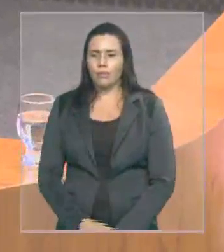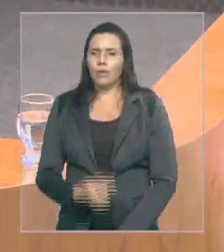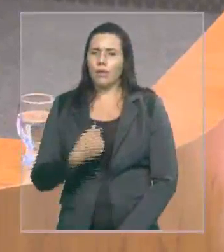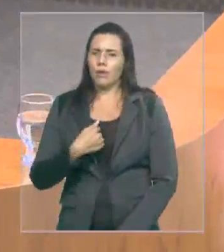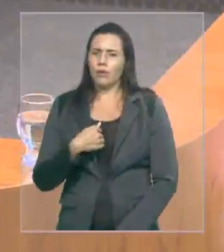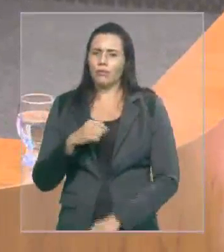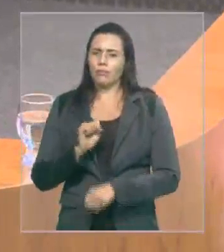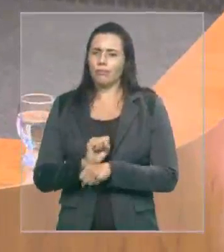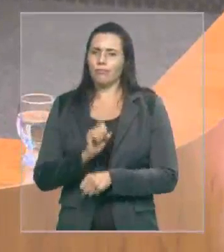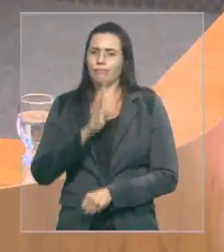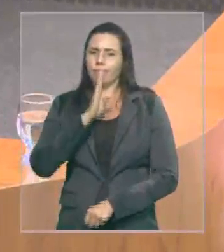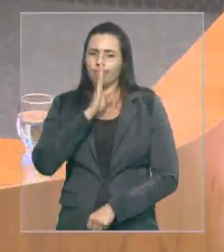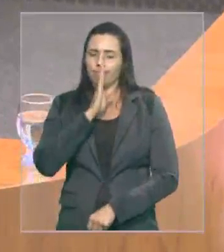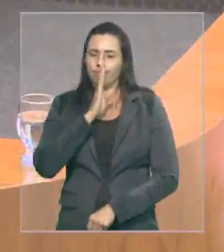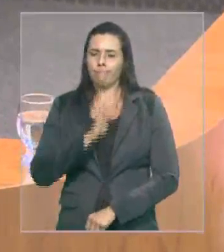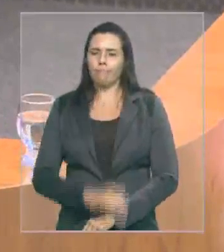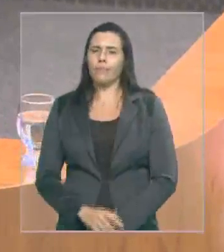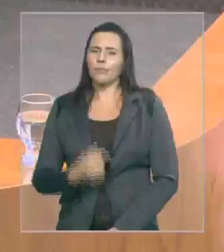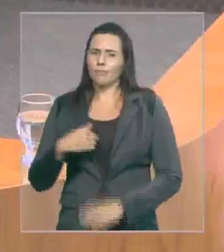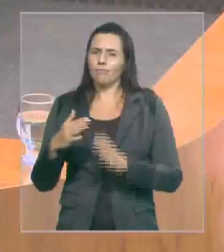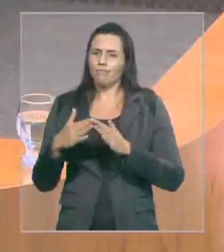E eu peço desculpas a Vossa Excelência